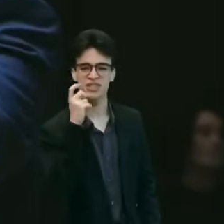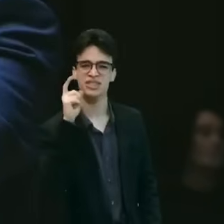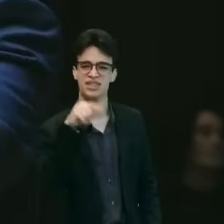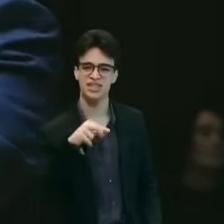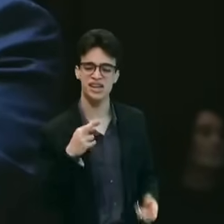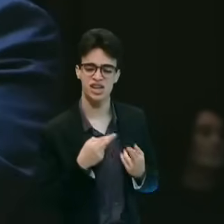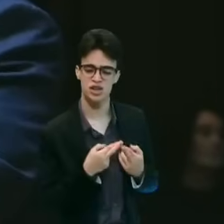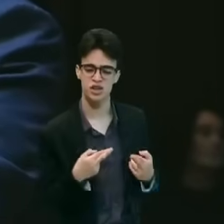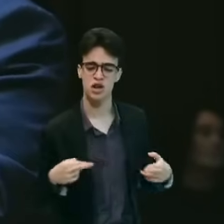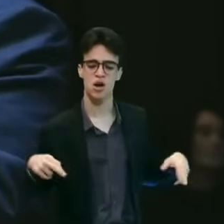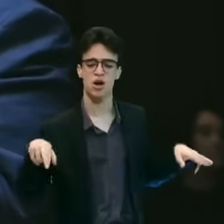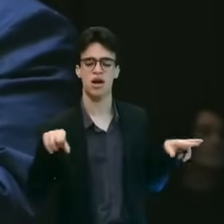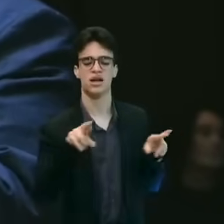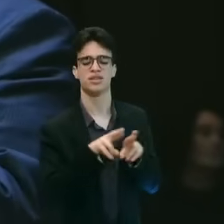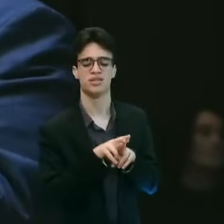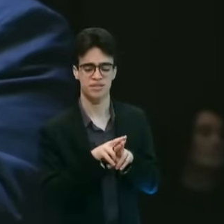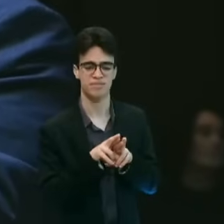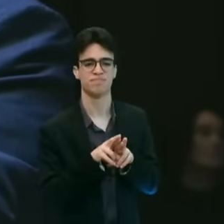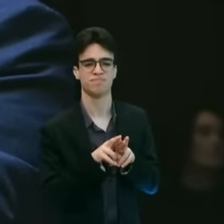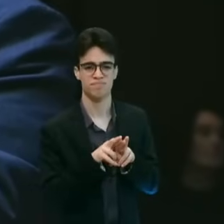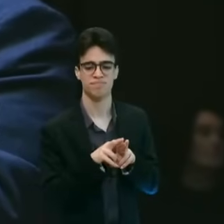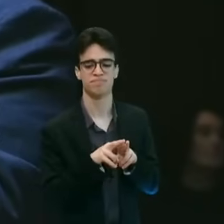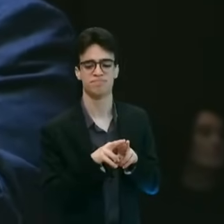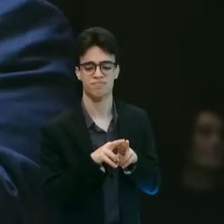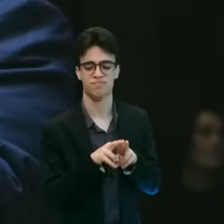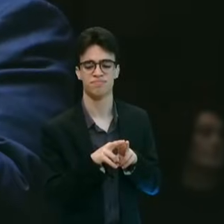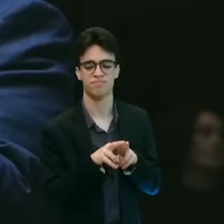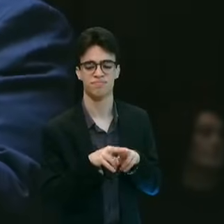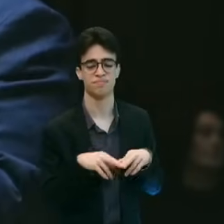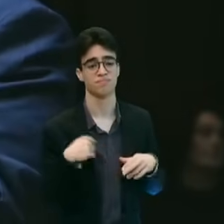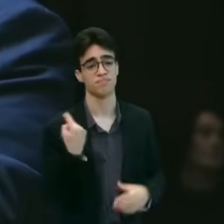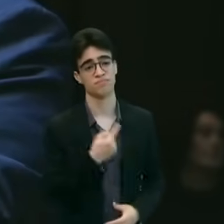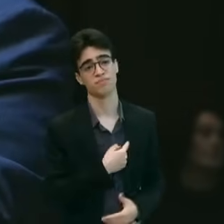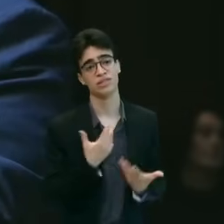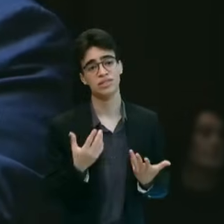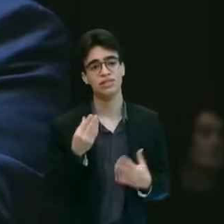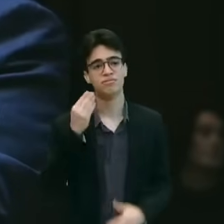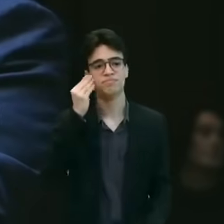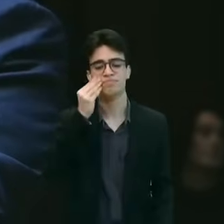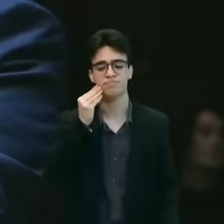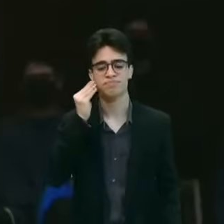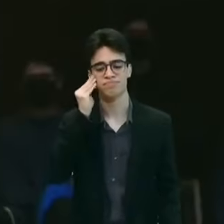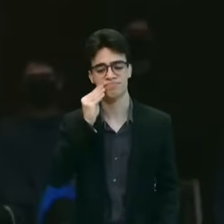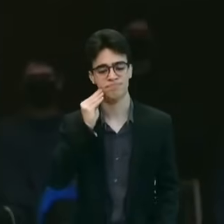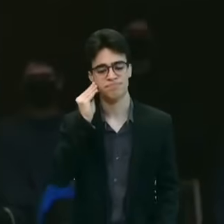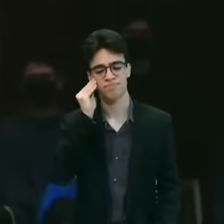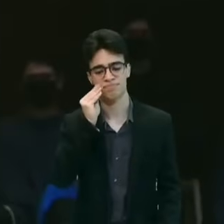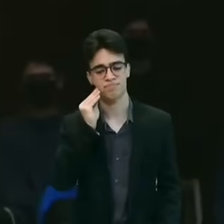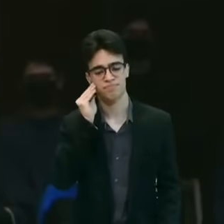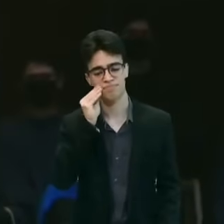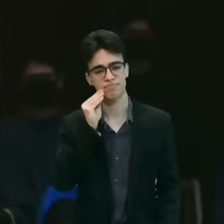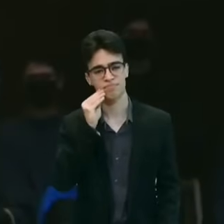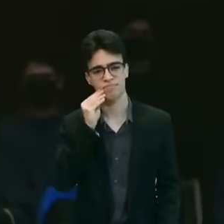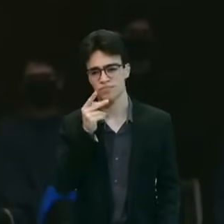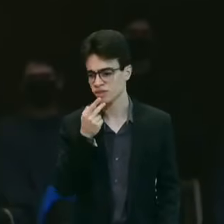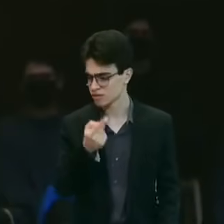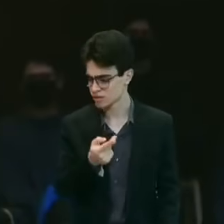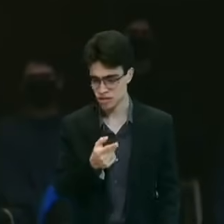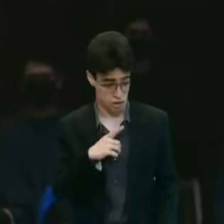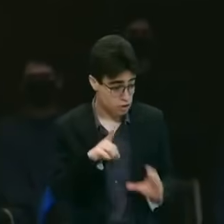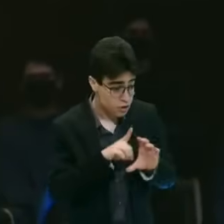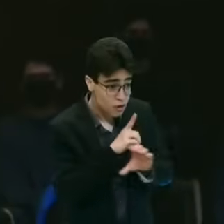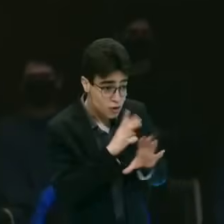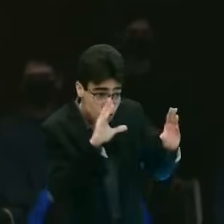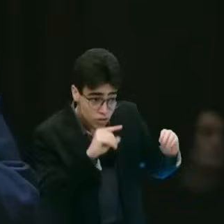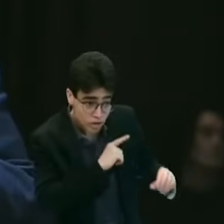dessa restauração que Deus pode dar. E a gente veio experimentar. E eles disseram: tem culto à